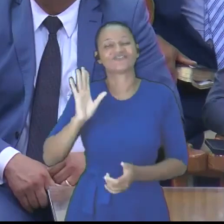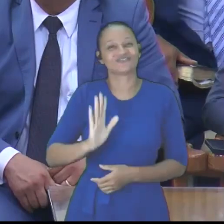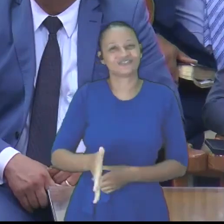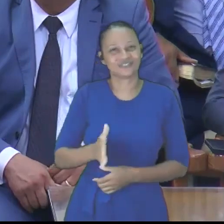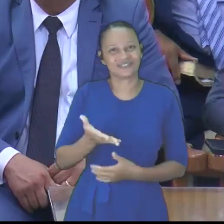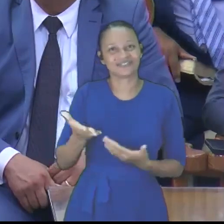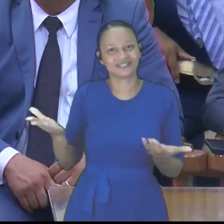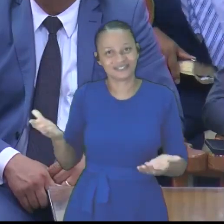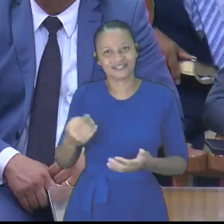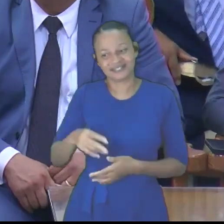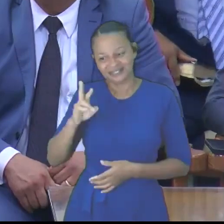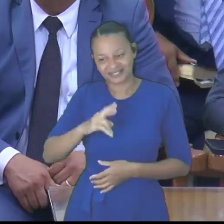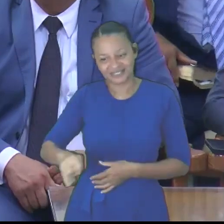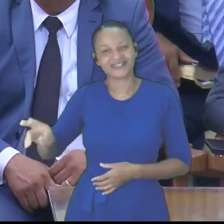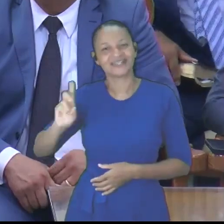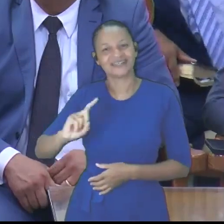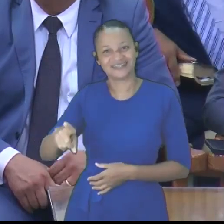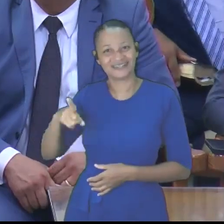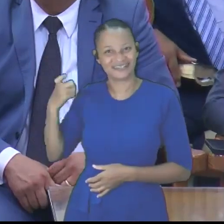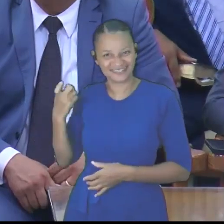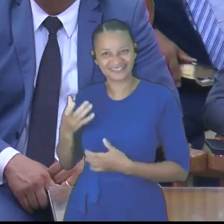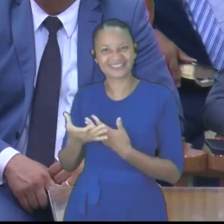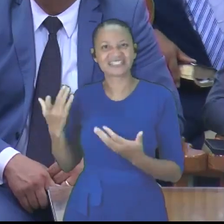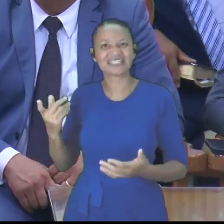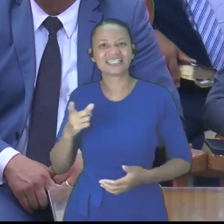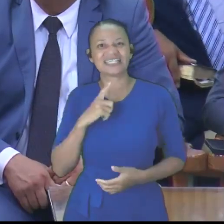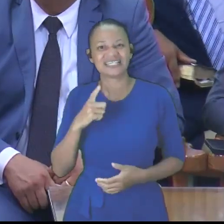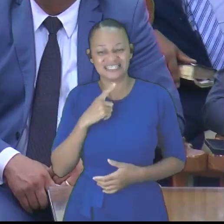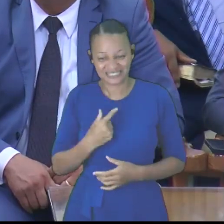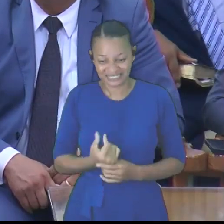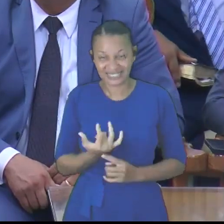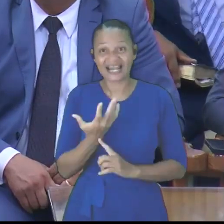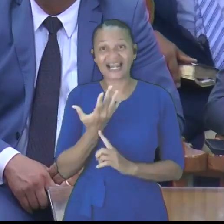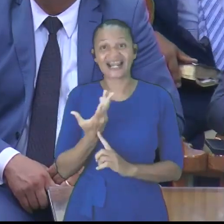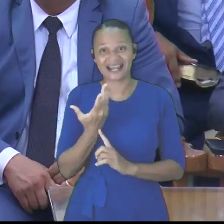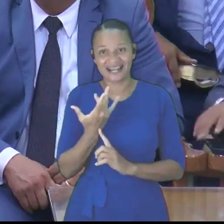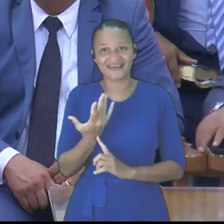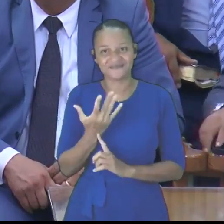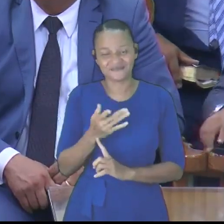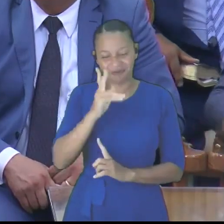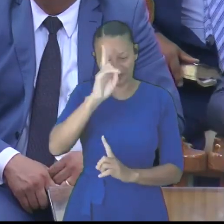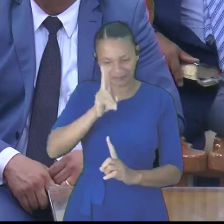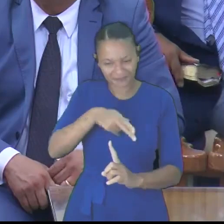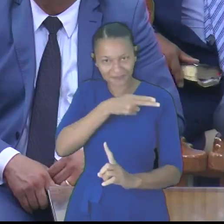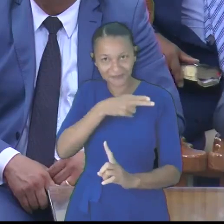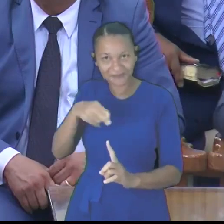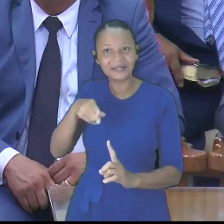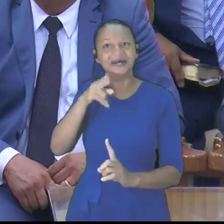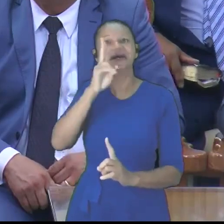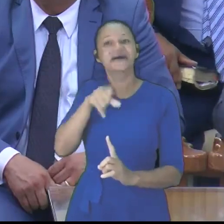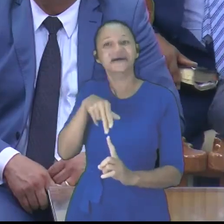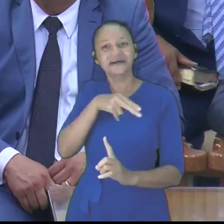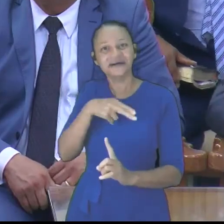nossos amigos da religião que a gente era, a maioria, eles dizem que tem que levar vela benta. Diz que só vai escapar quem levar